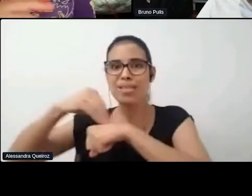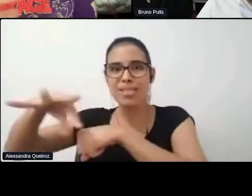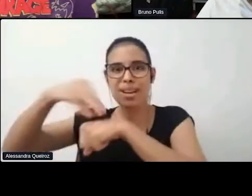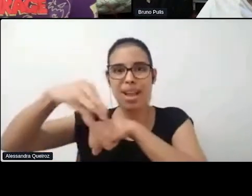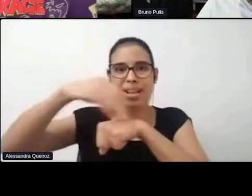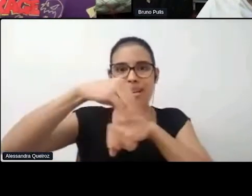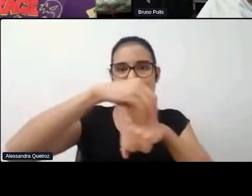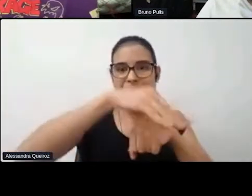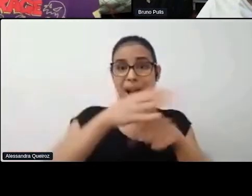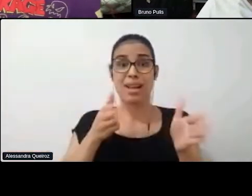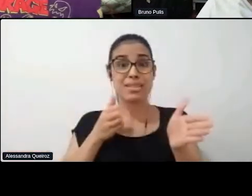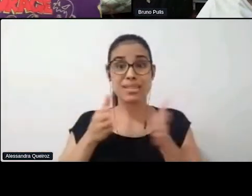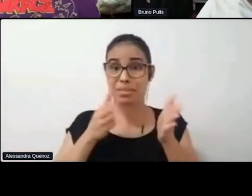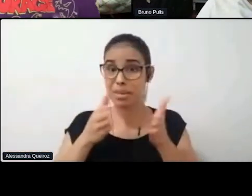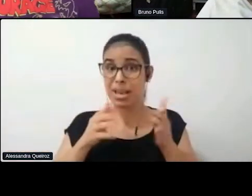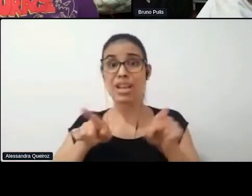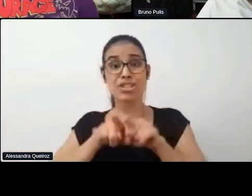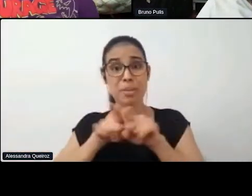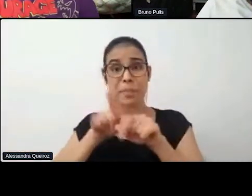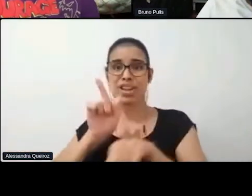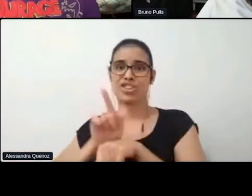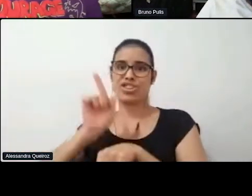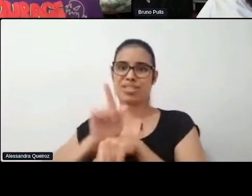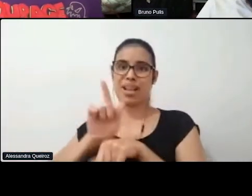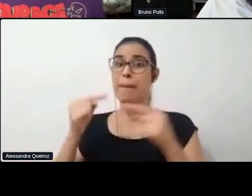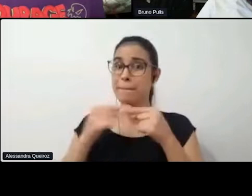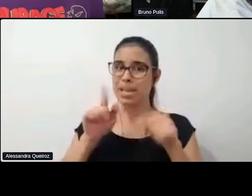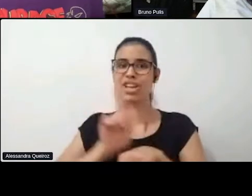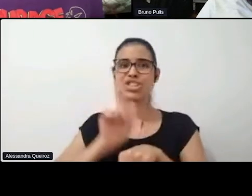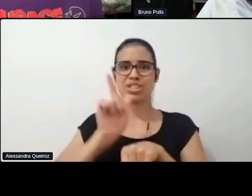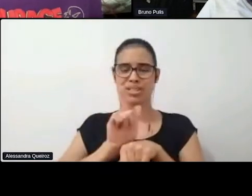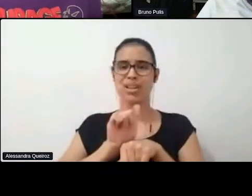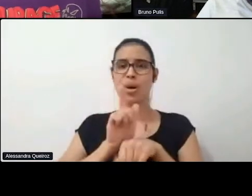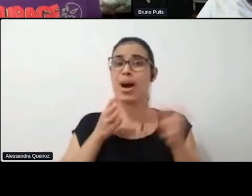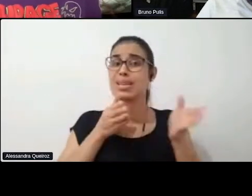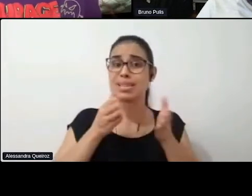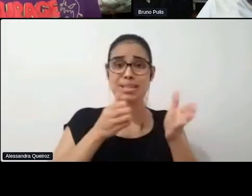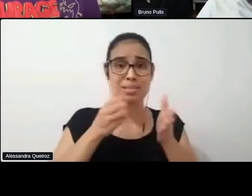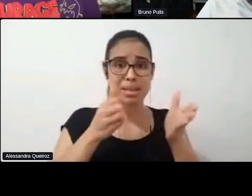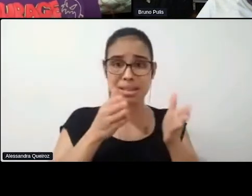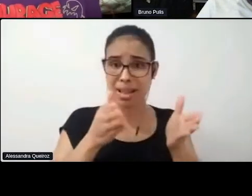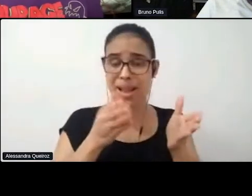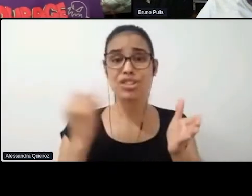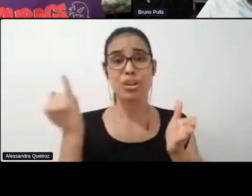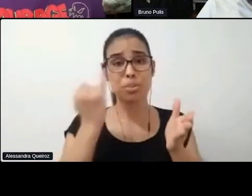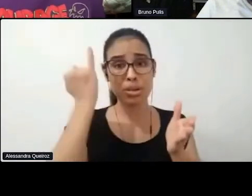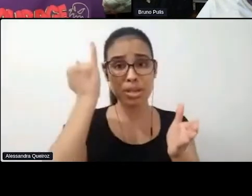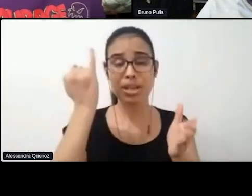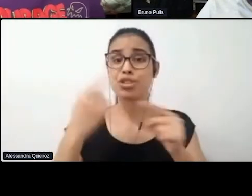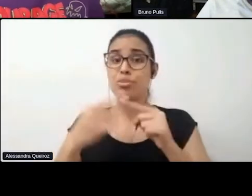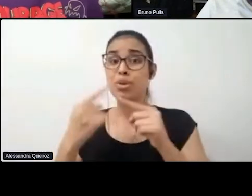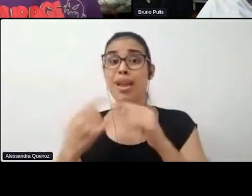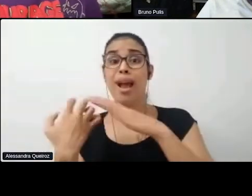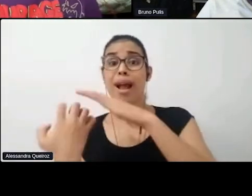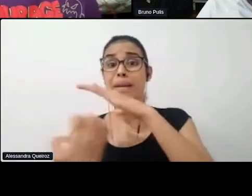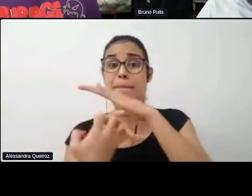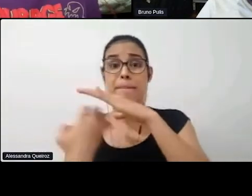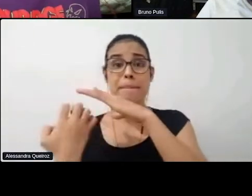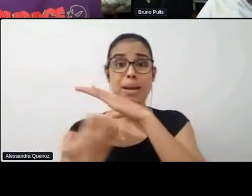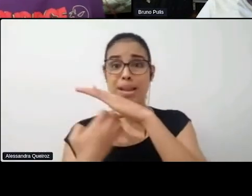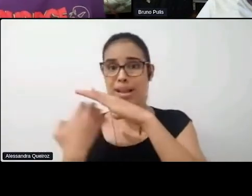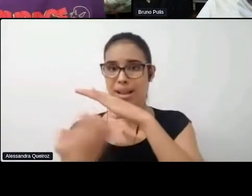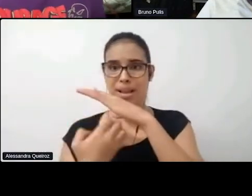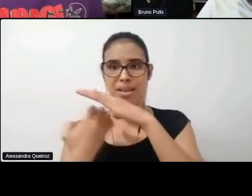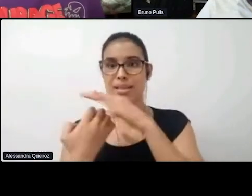Isso é sensacional. É um caminho assim que eu vejo que é mais sustentável para a empresa, pois pode cair por exemplo, eu contratar